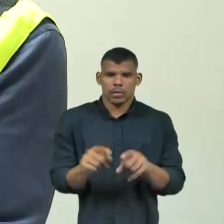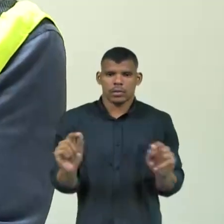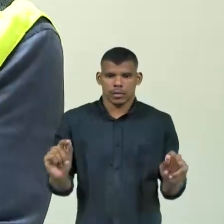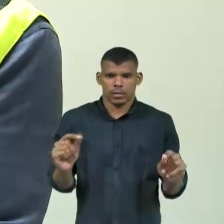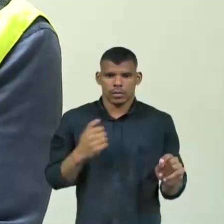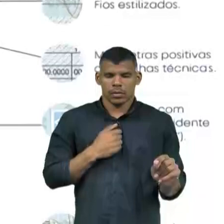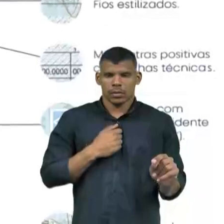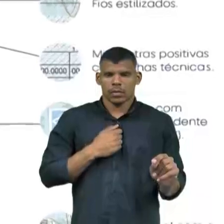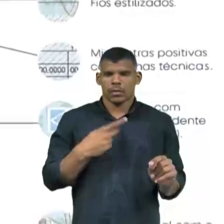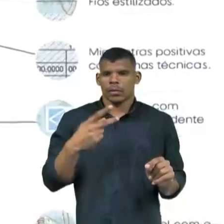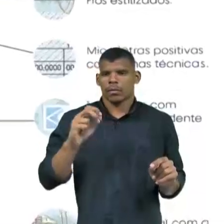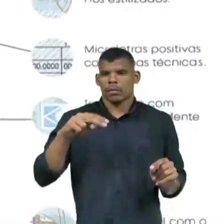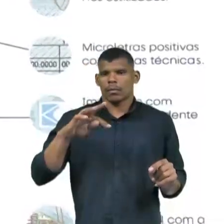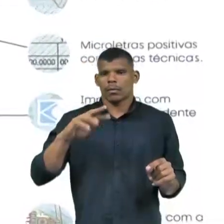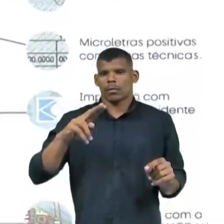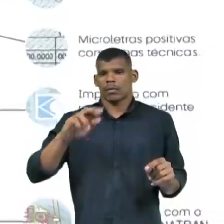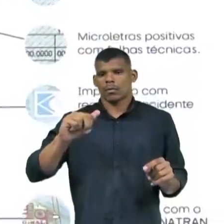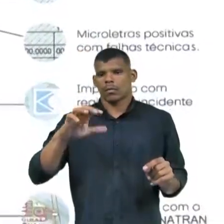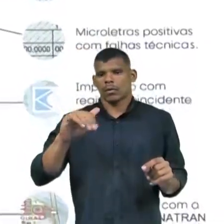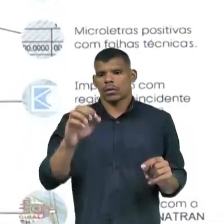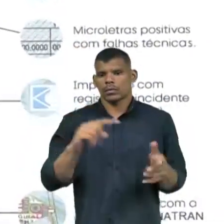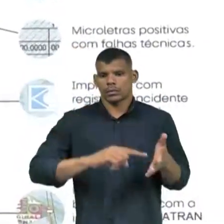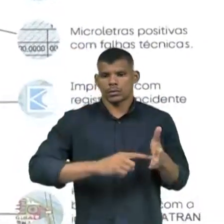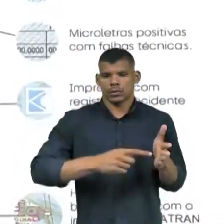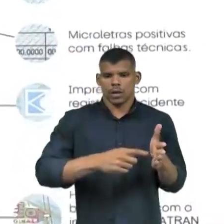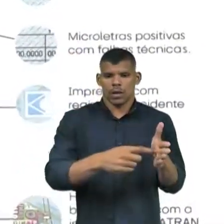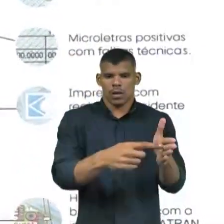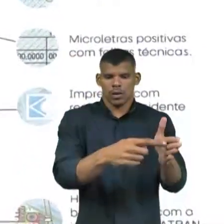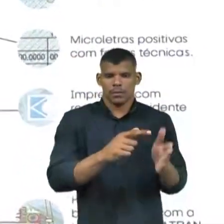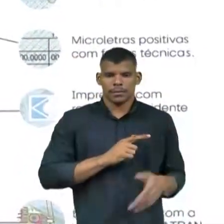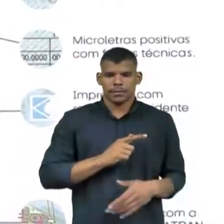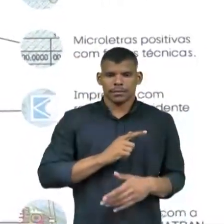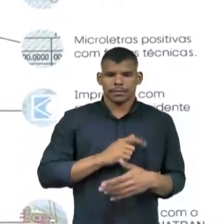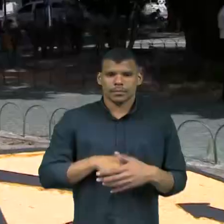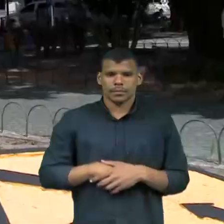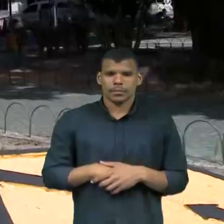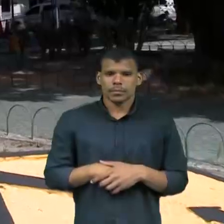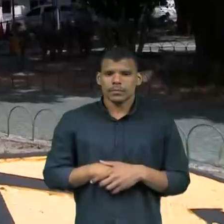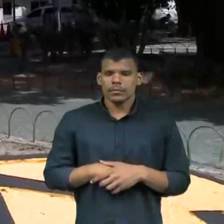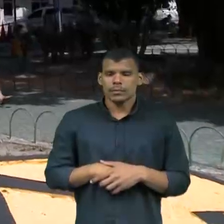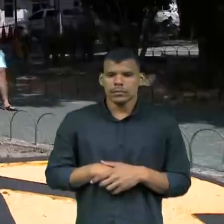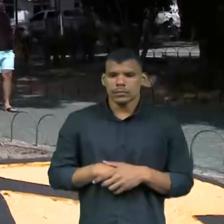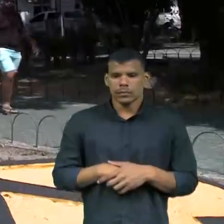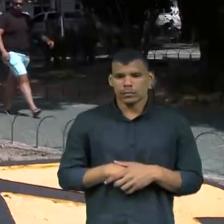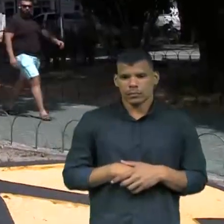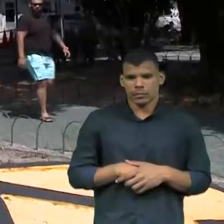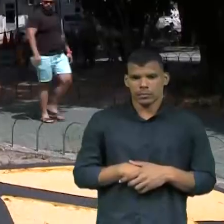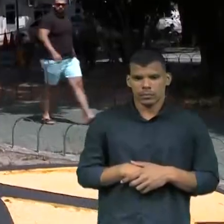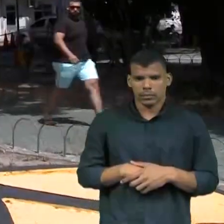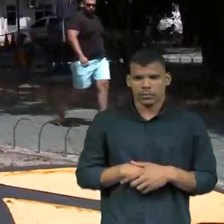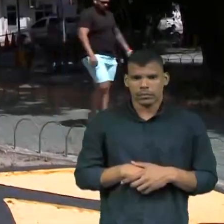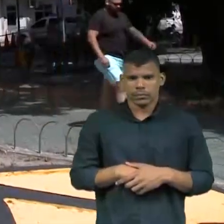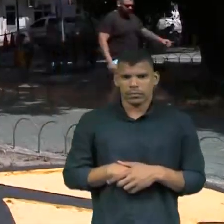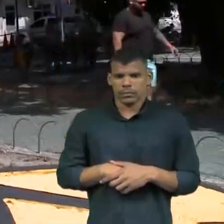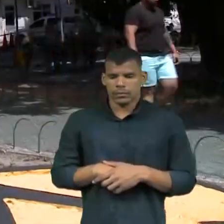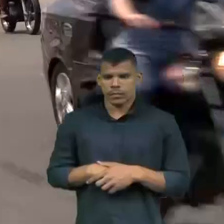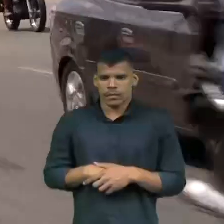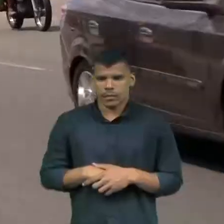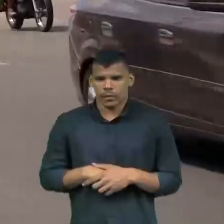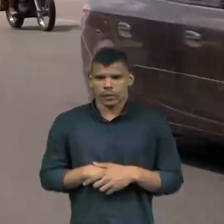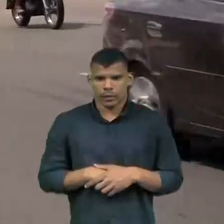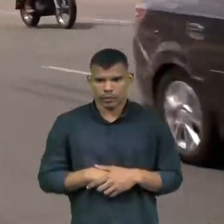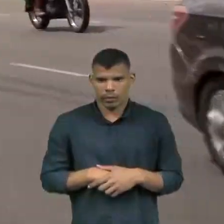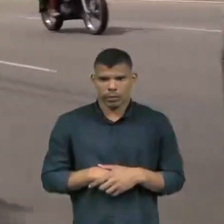de pontuação. Outro ponto importante é sobre a validade da habilitação. Segundo o Código de Trânsito Brasileiro,